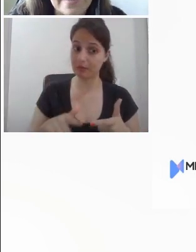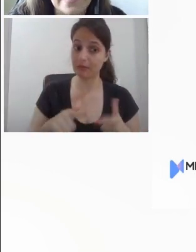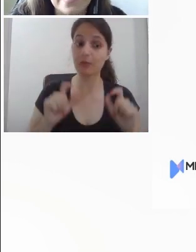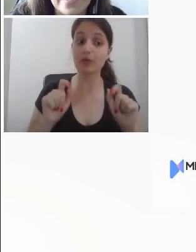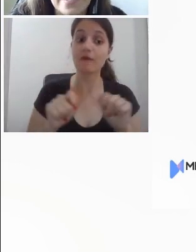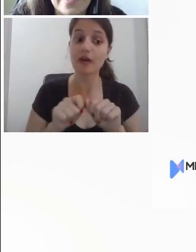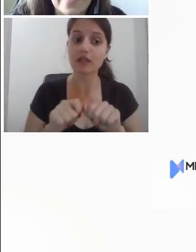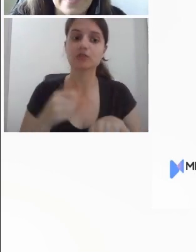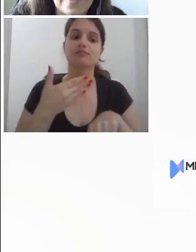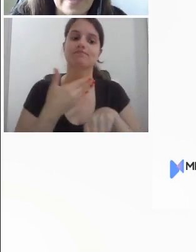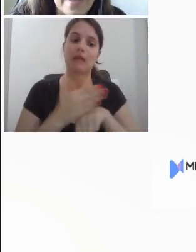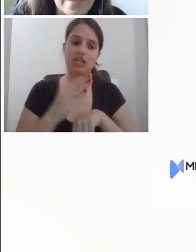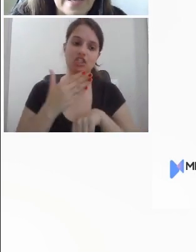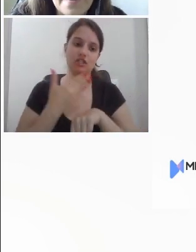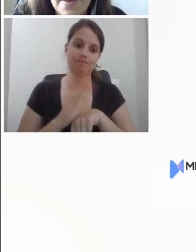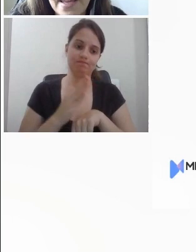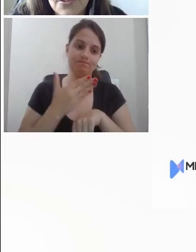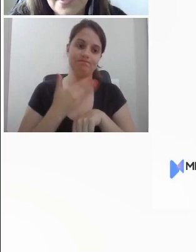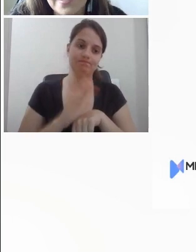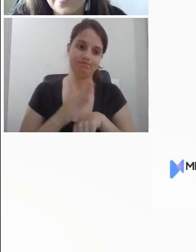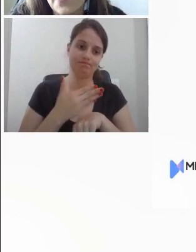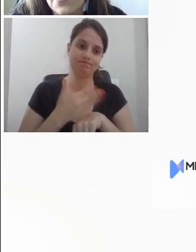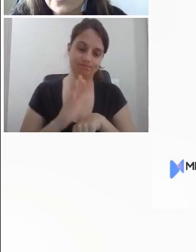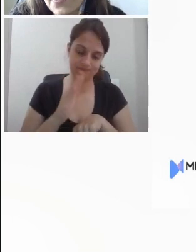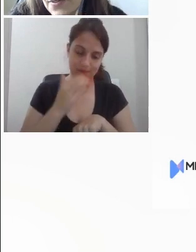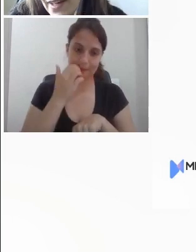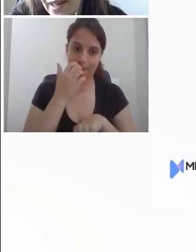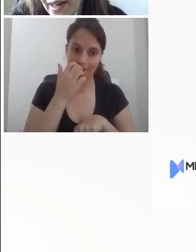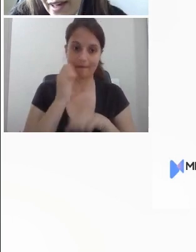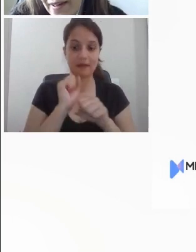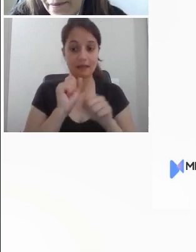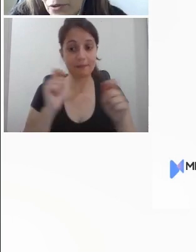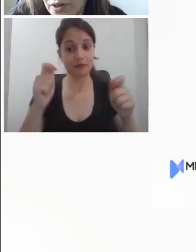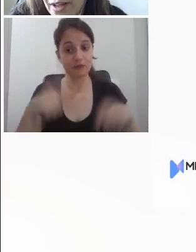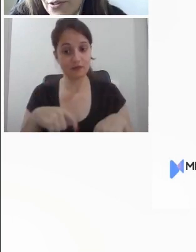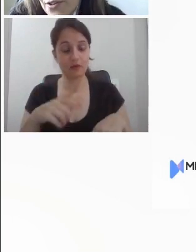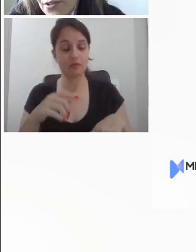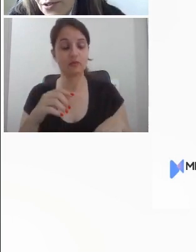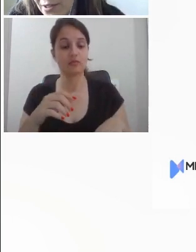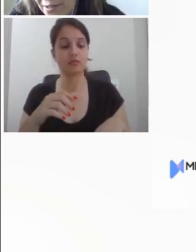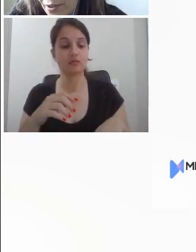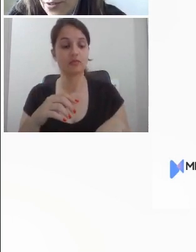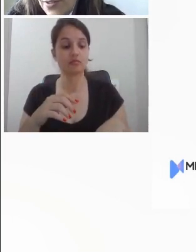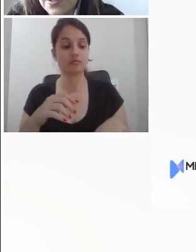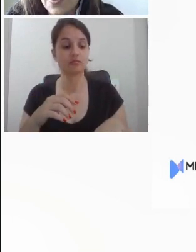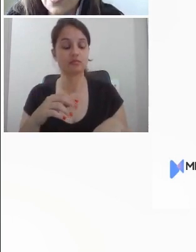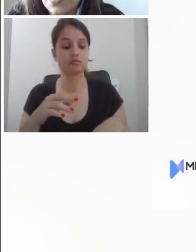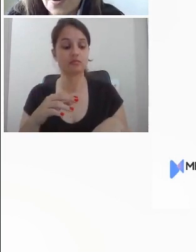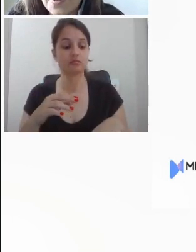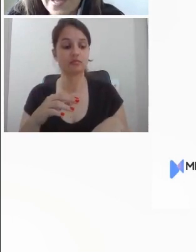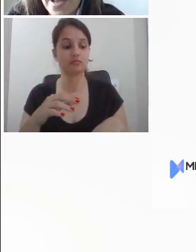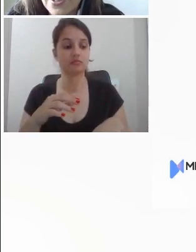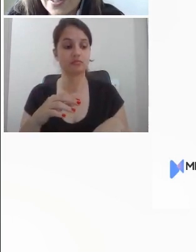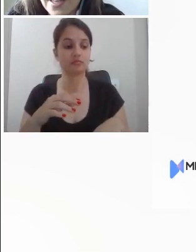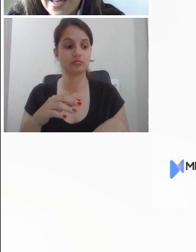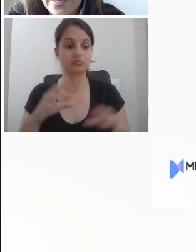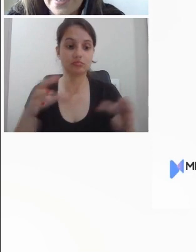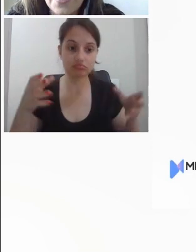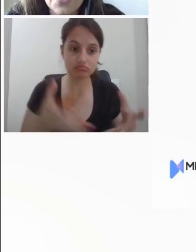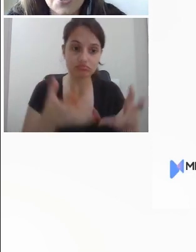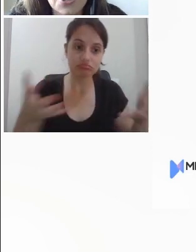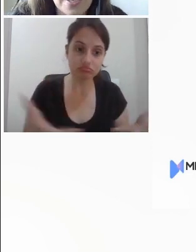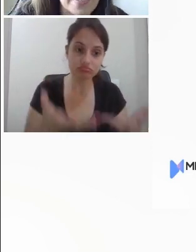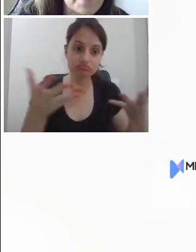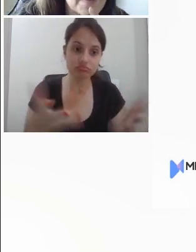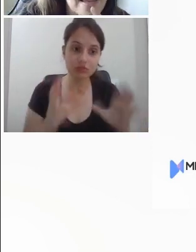né a trazer eh elementos aí que possam eh tornar os nossos nossos nossos times ágeis